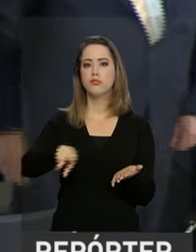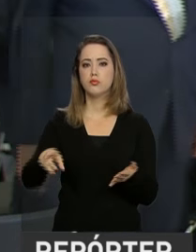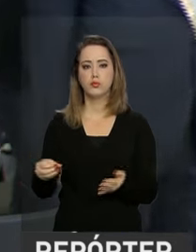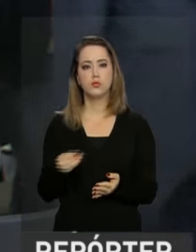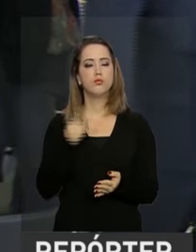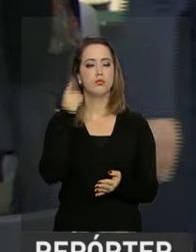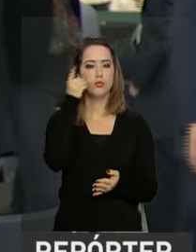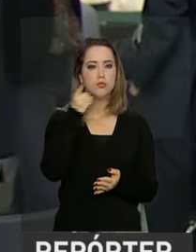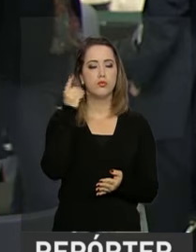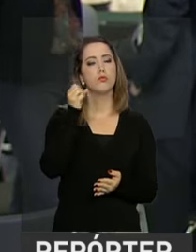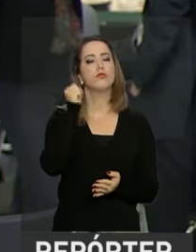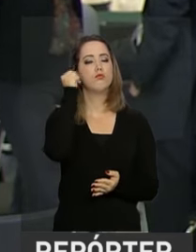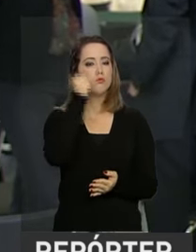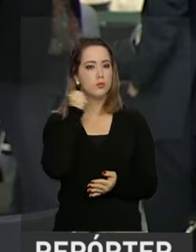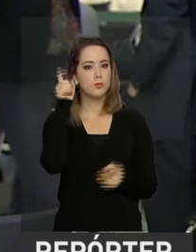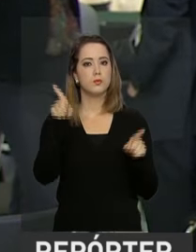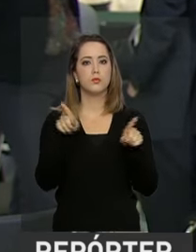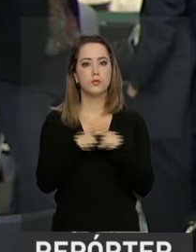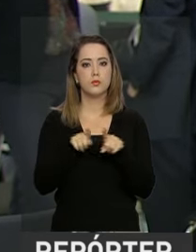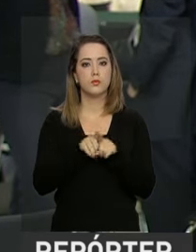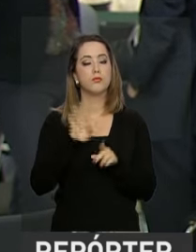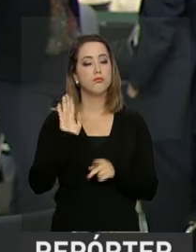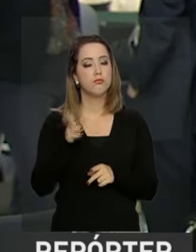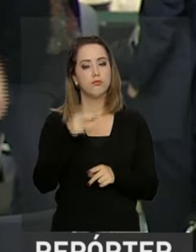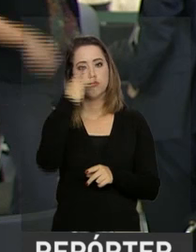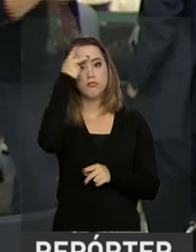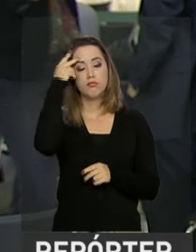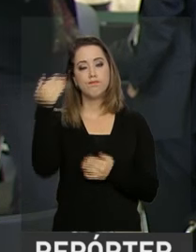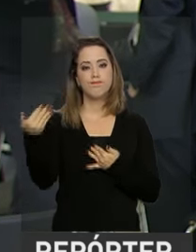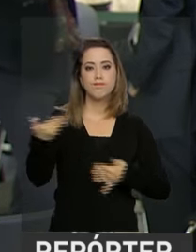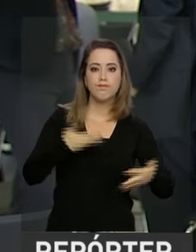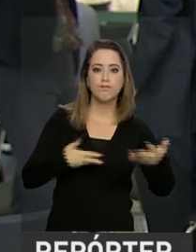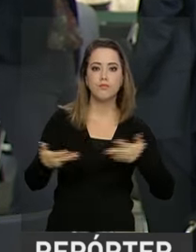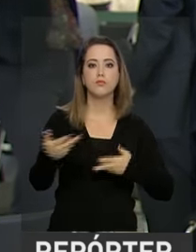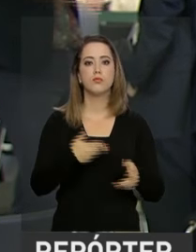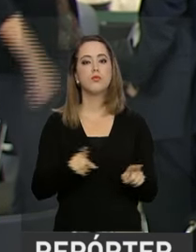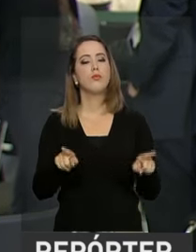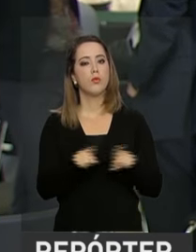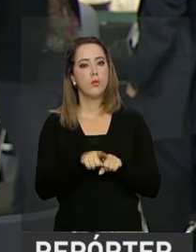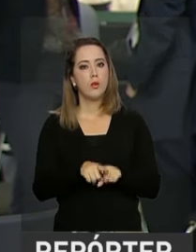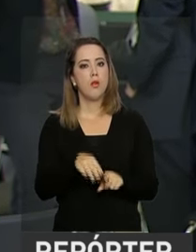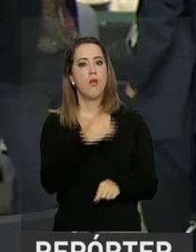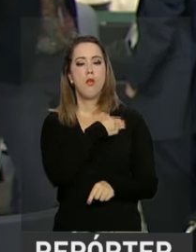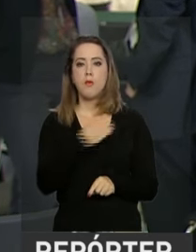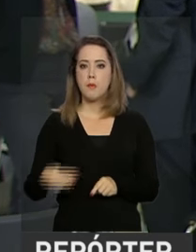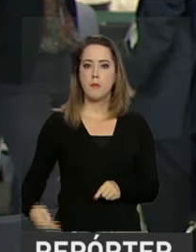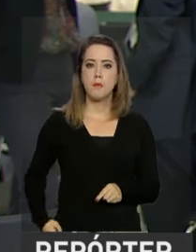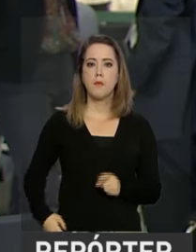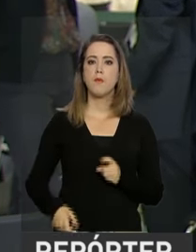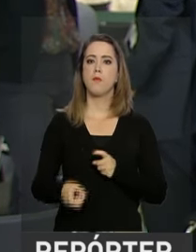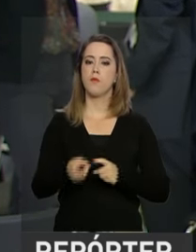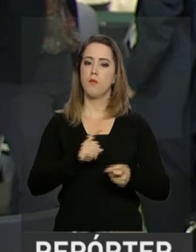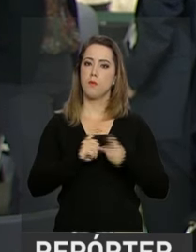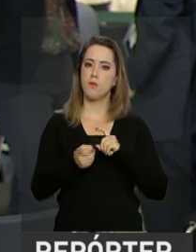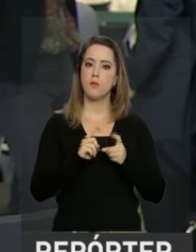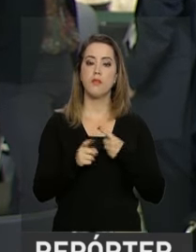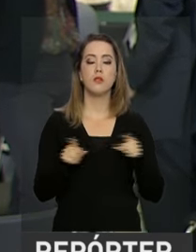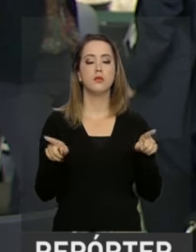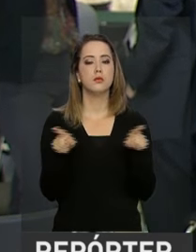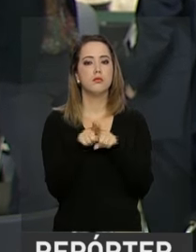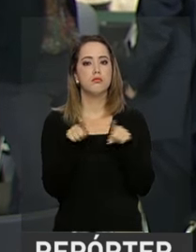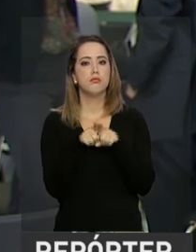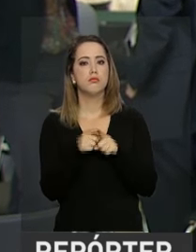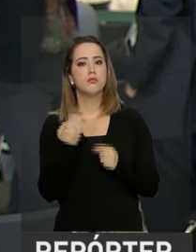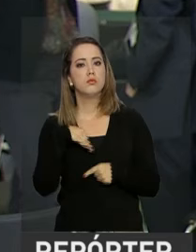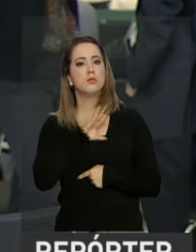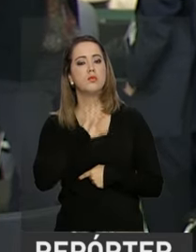a cerimônia, as pessoas já estão vindo para cá, o ministro da Fazenda também deve comparecer a essa cerimônia. E a gente